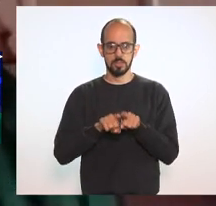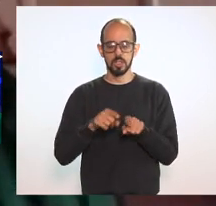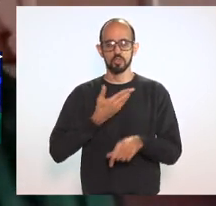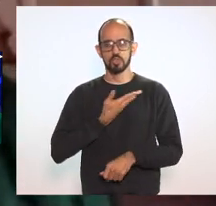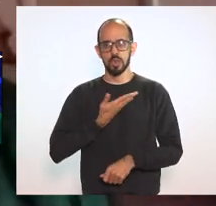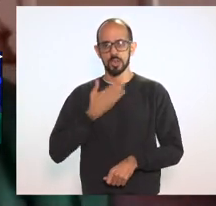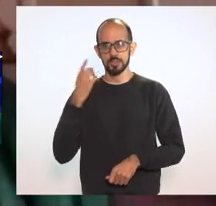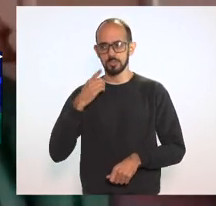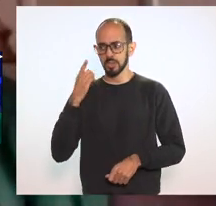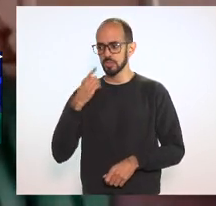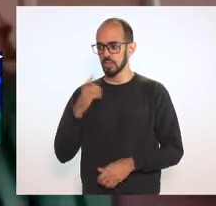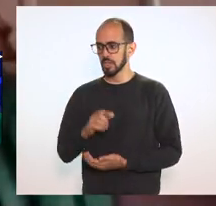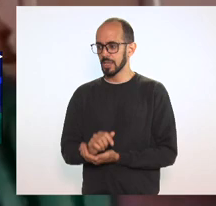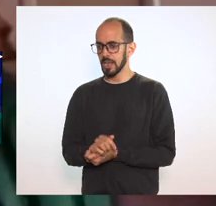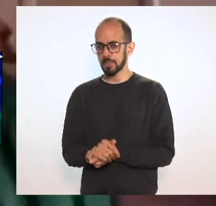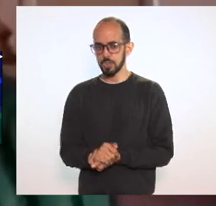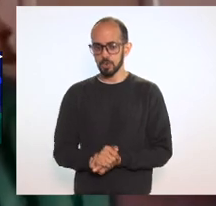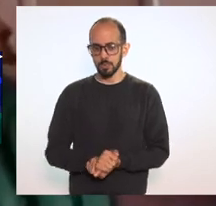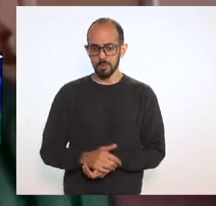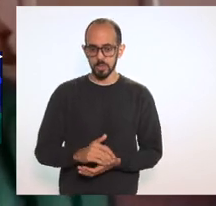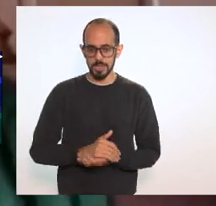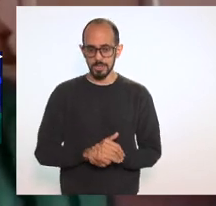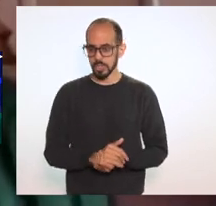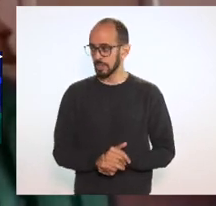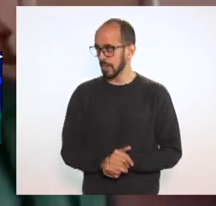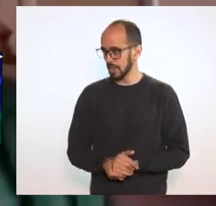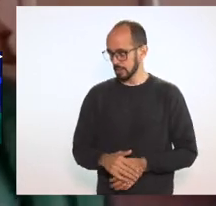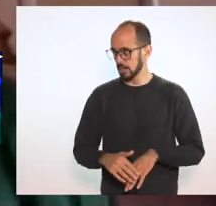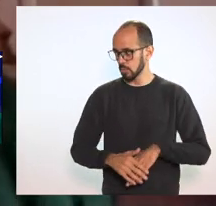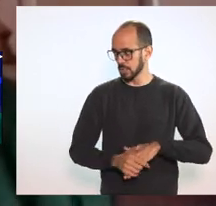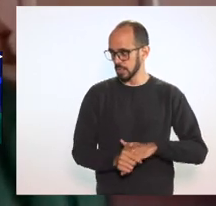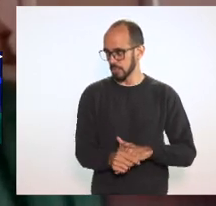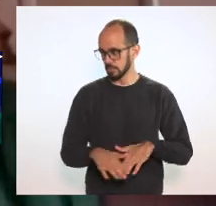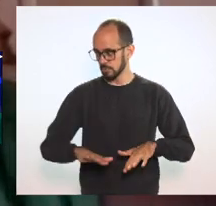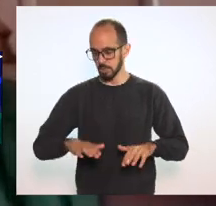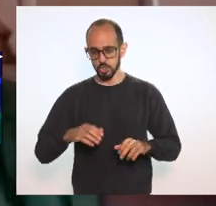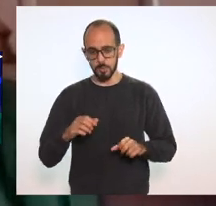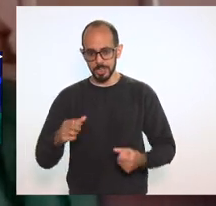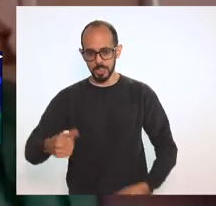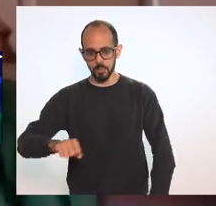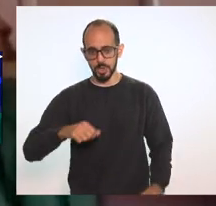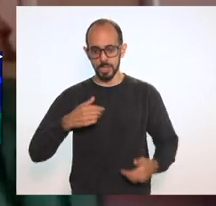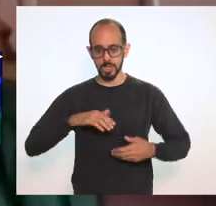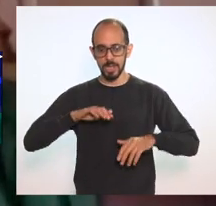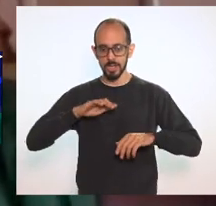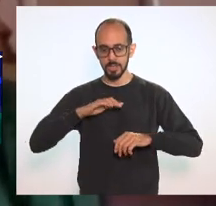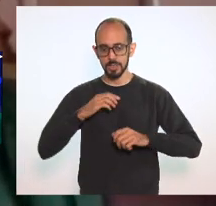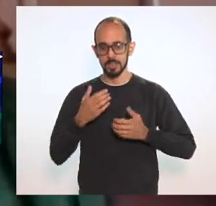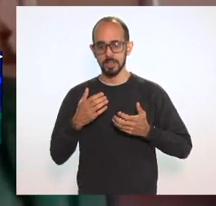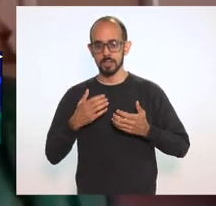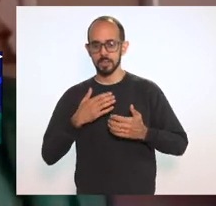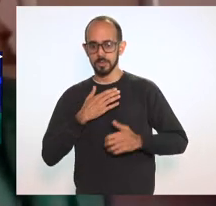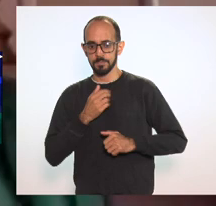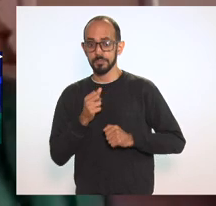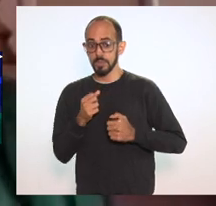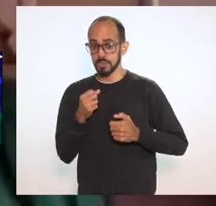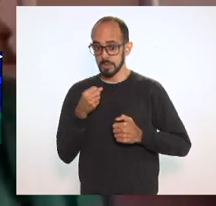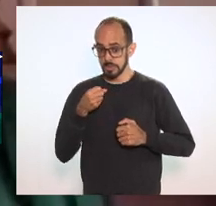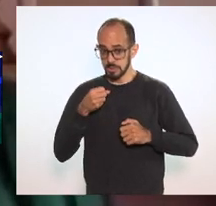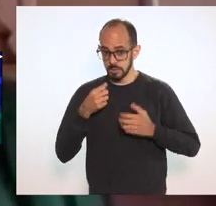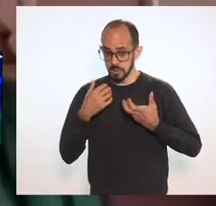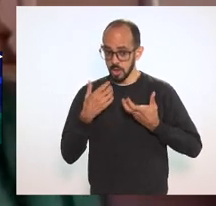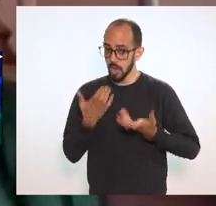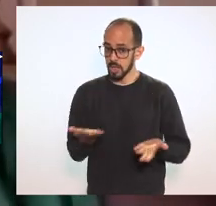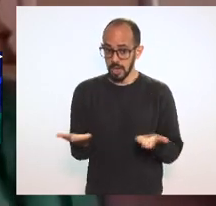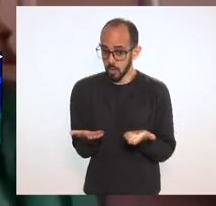assistência dessa tarde eu quero reforçar a sala dos colegas que me antecederam dizendo que